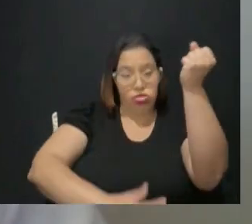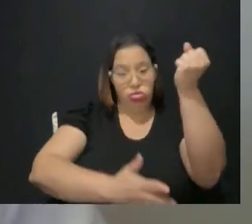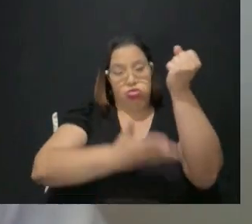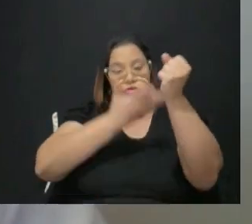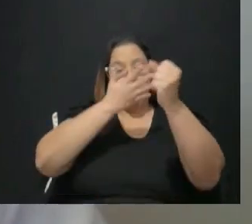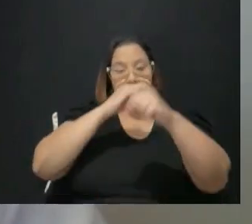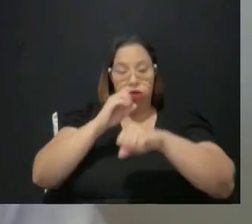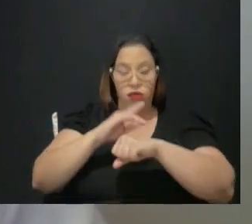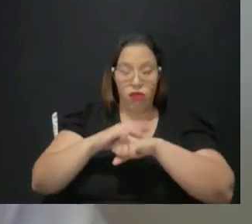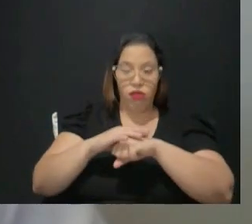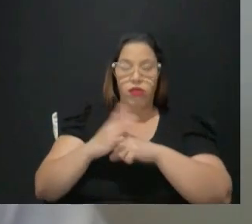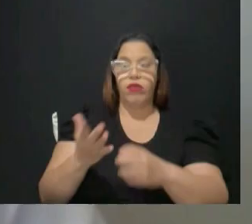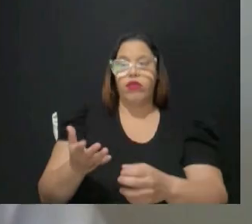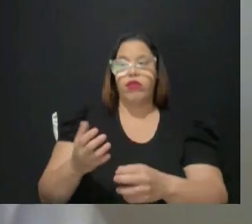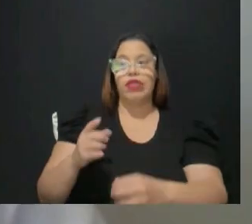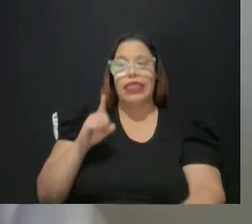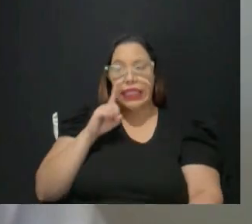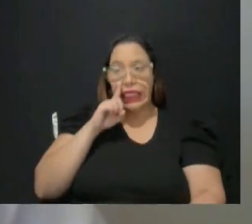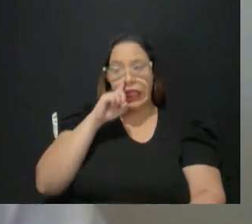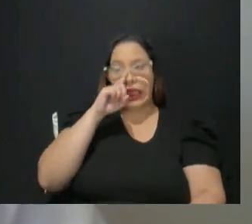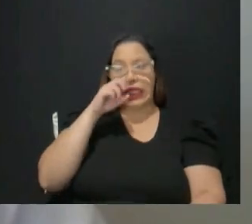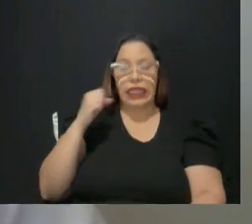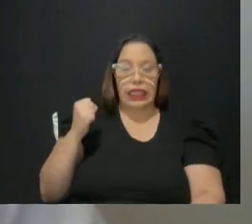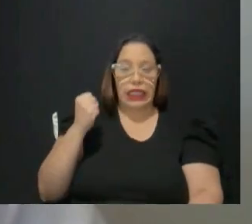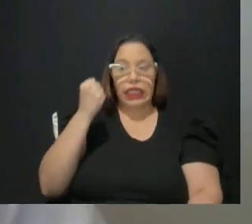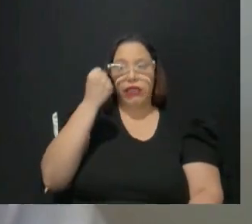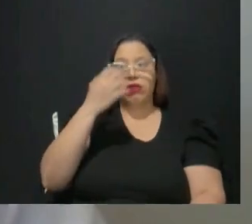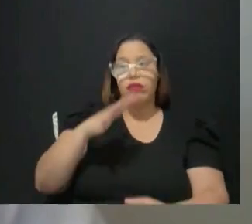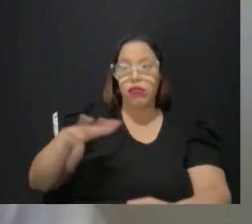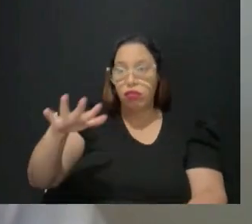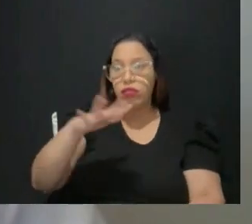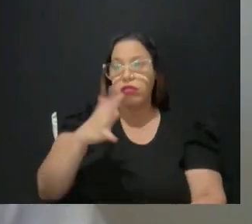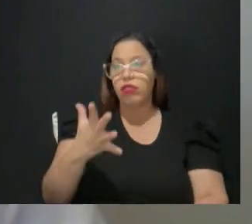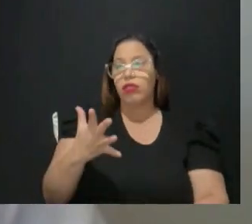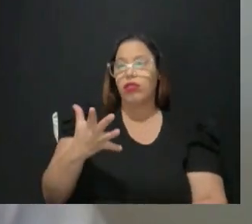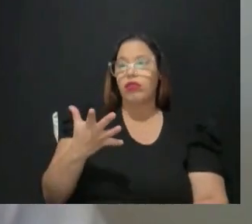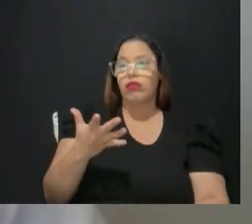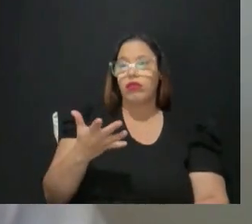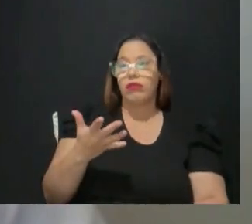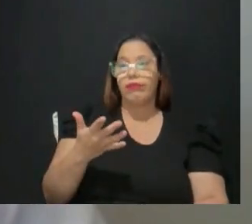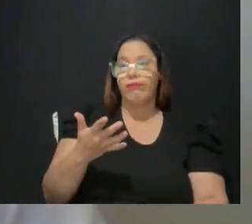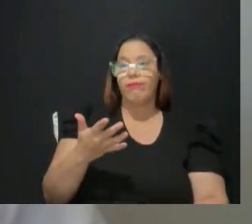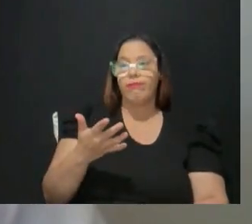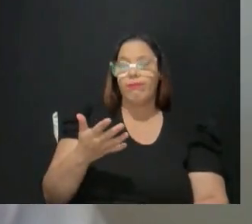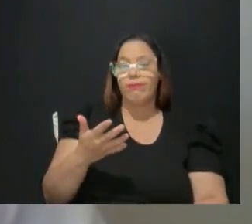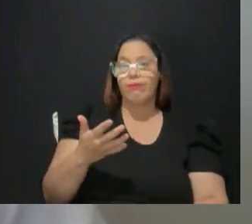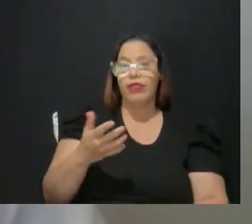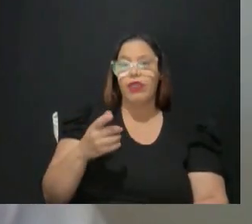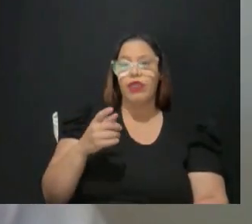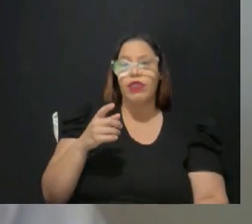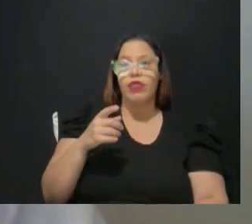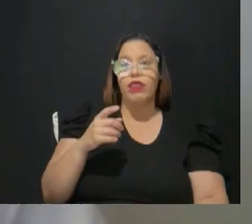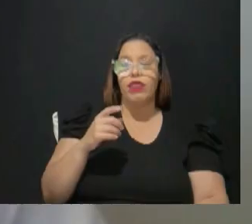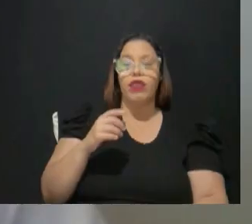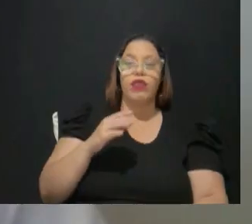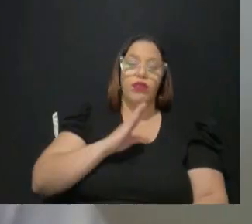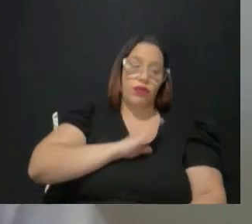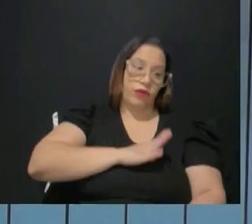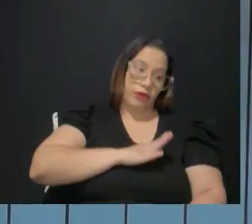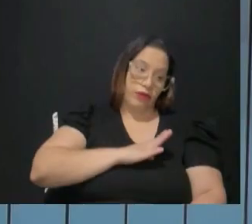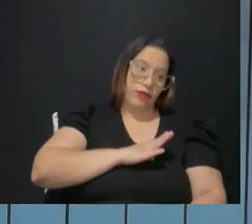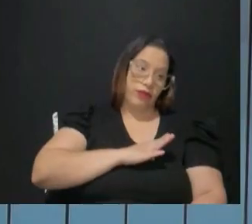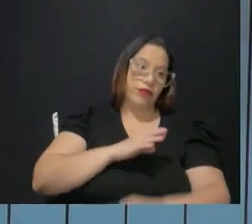dessas doenças e que agravava o estado geral, propiciando a ter as doenças